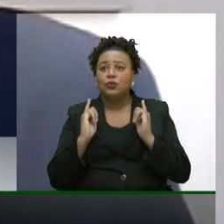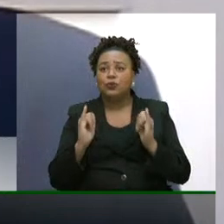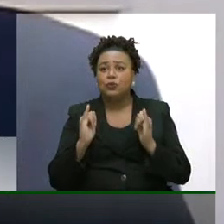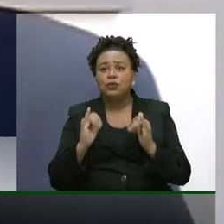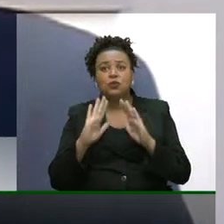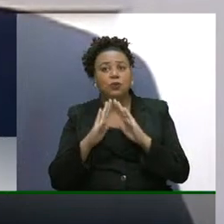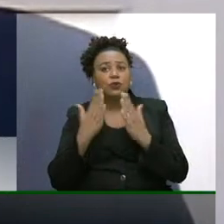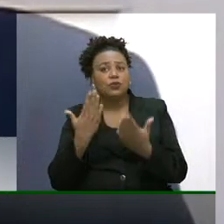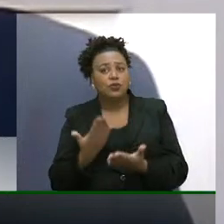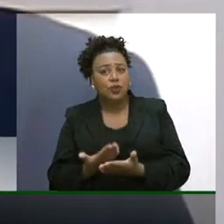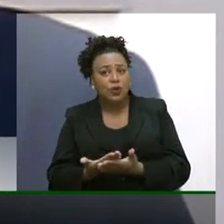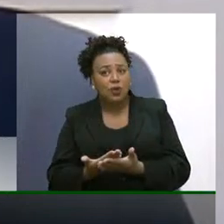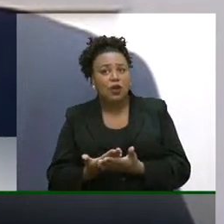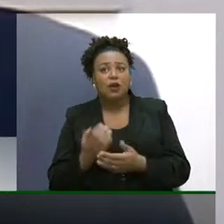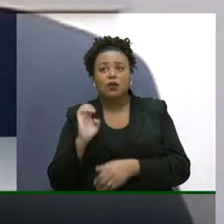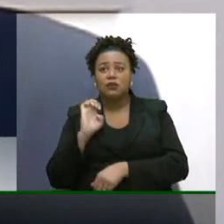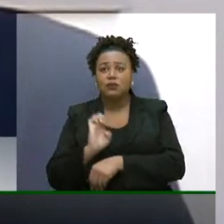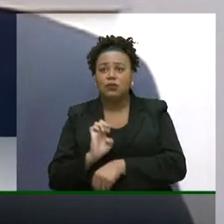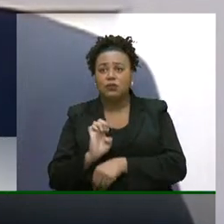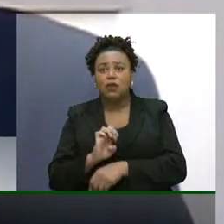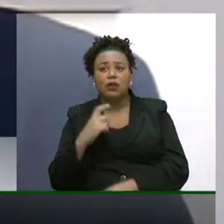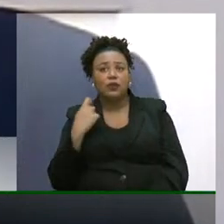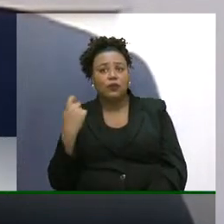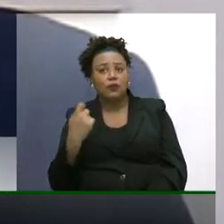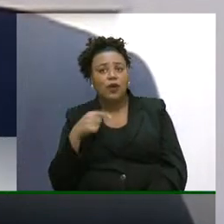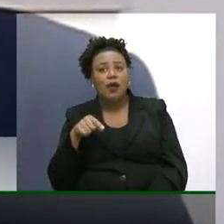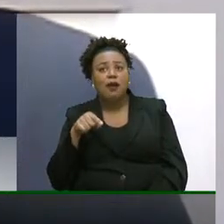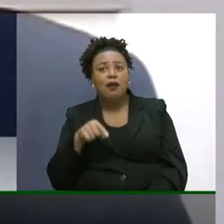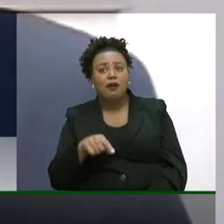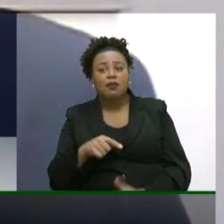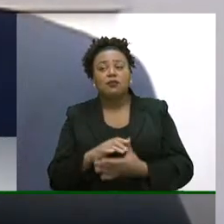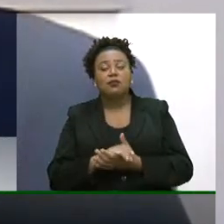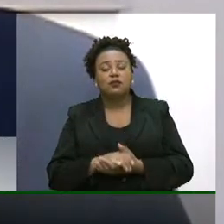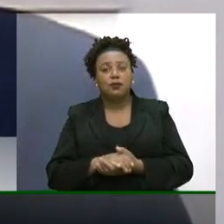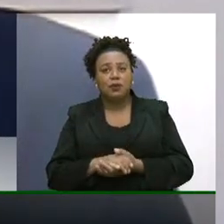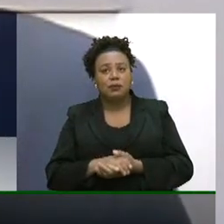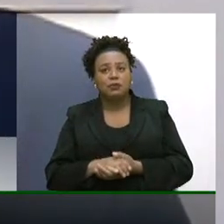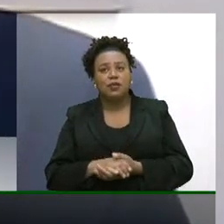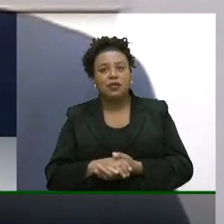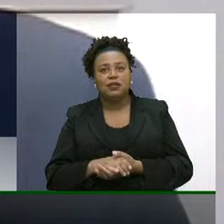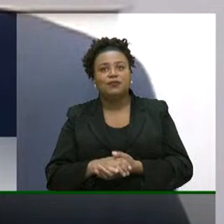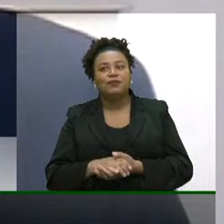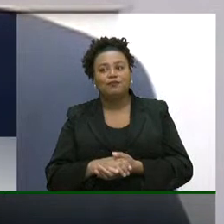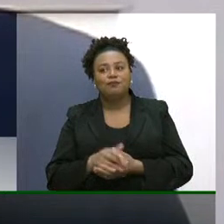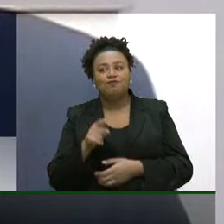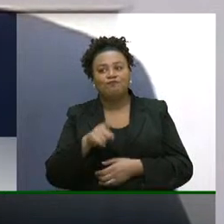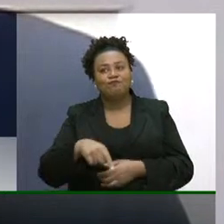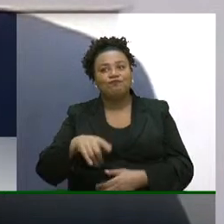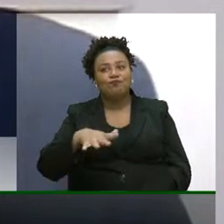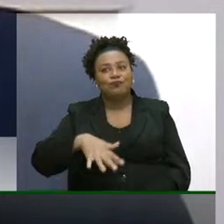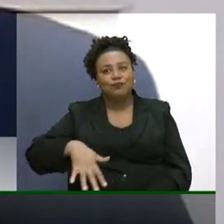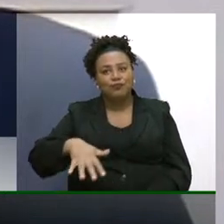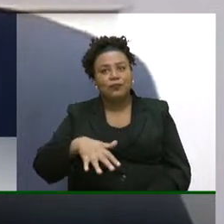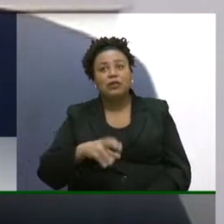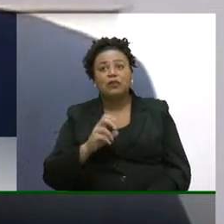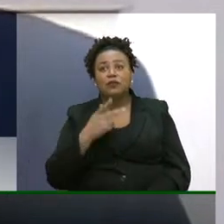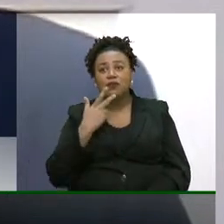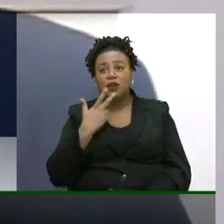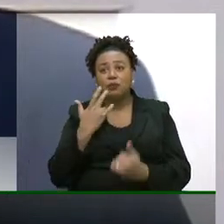escolar pelo Estado do Rio Grande do Sul a estes prestadores. E cito